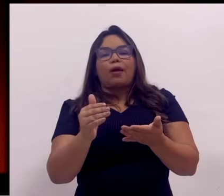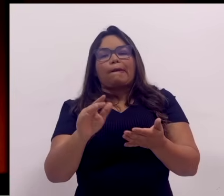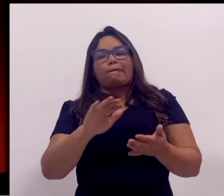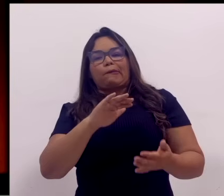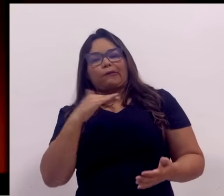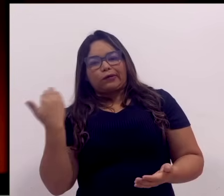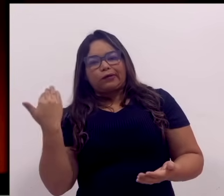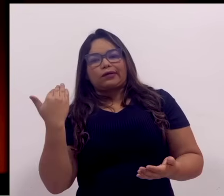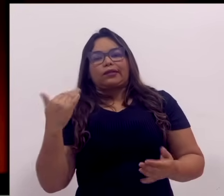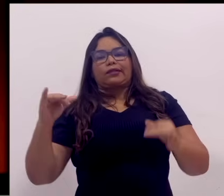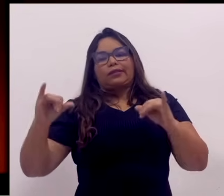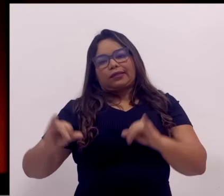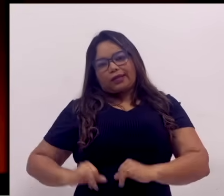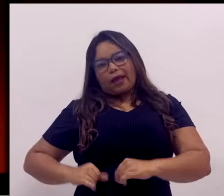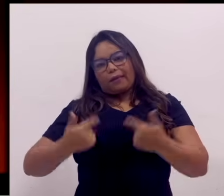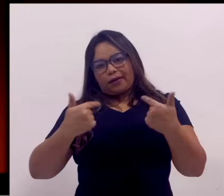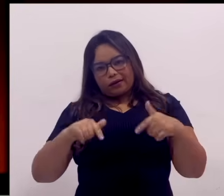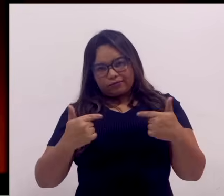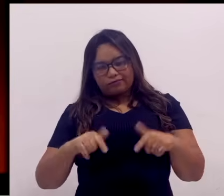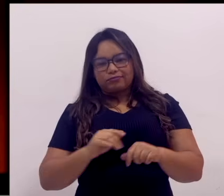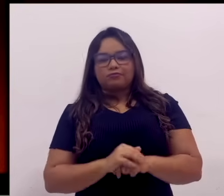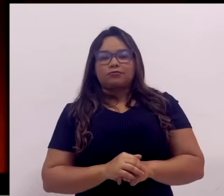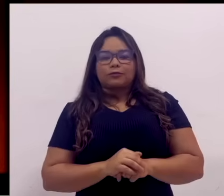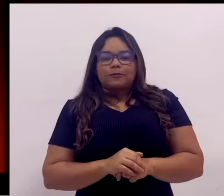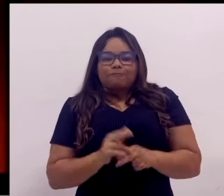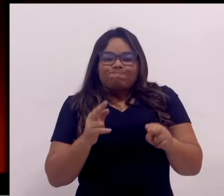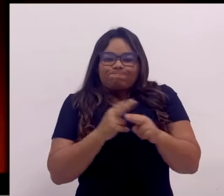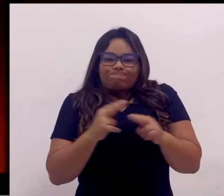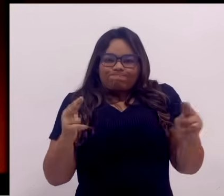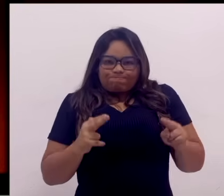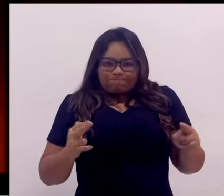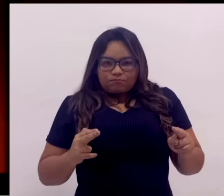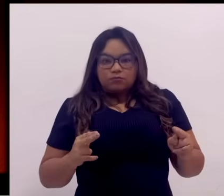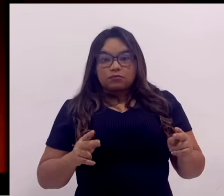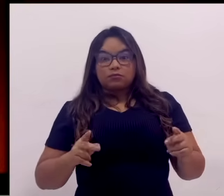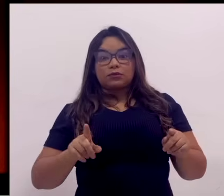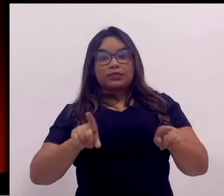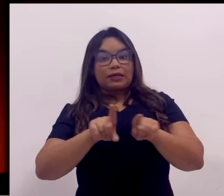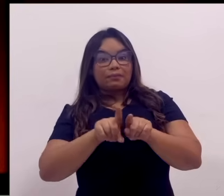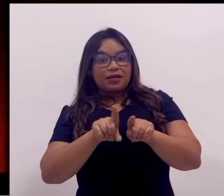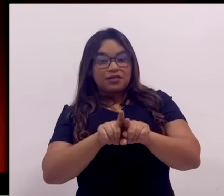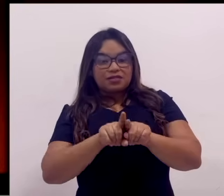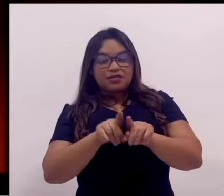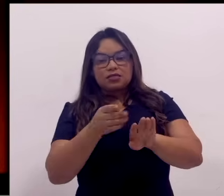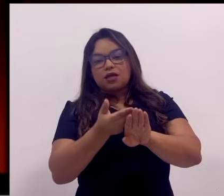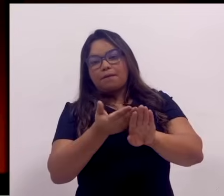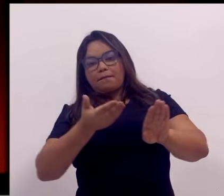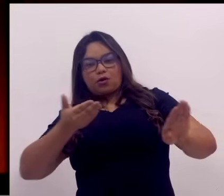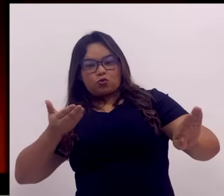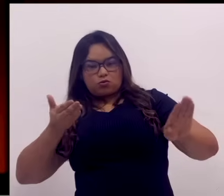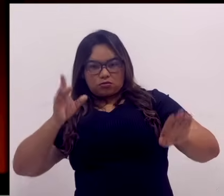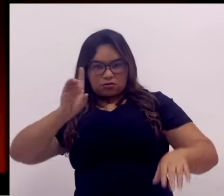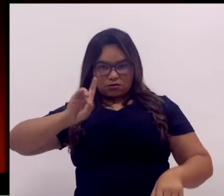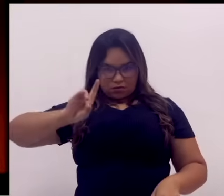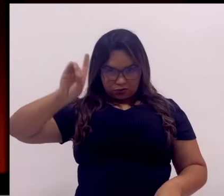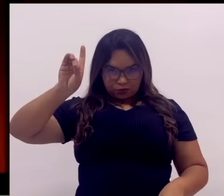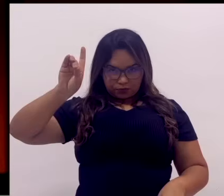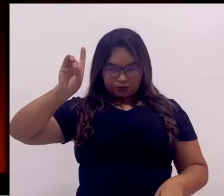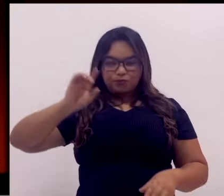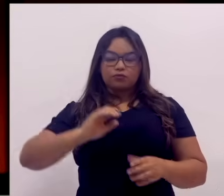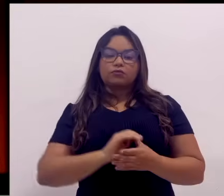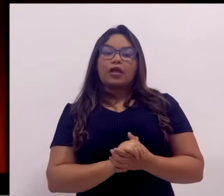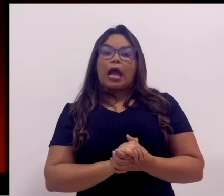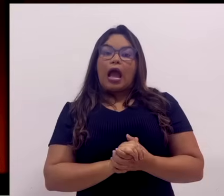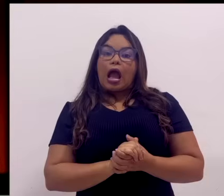trabalhar, ele perdeu o domínio, ficou nu e foi separado de Deus. E vimos no primeiro capítulo como ele iria chegar a